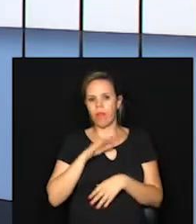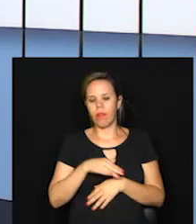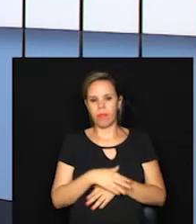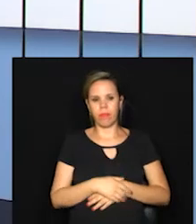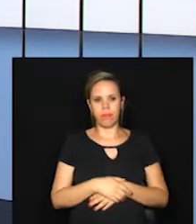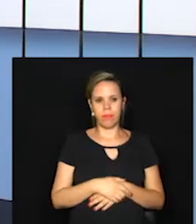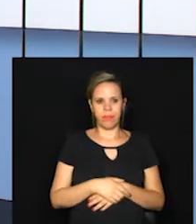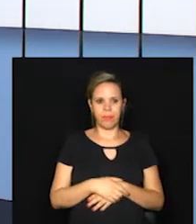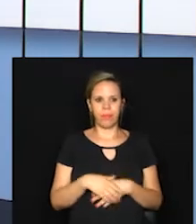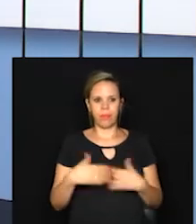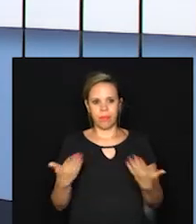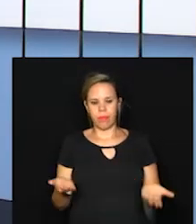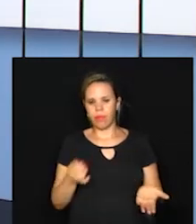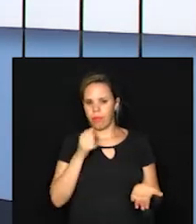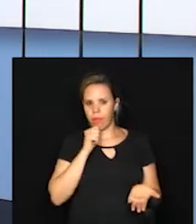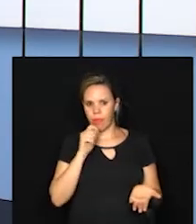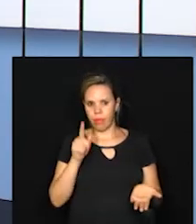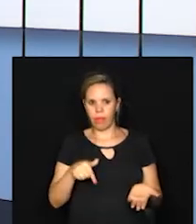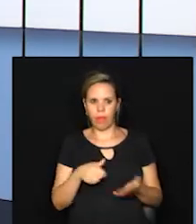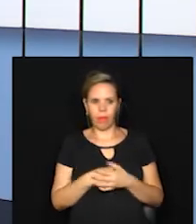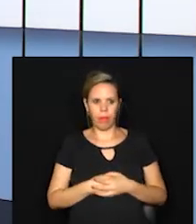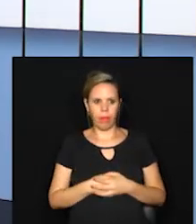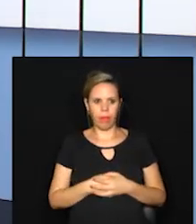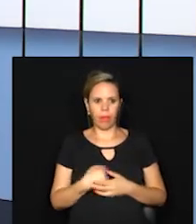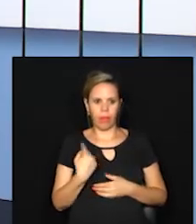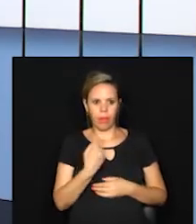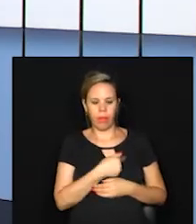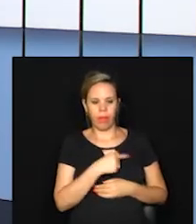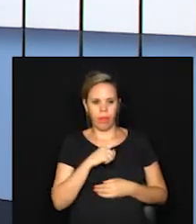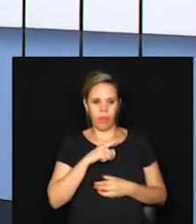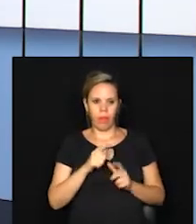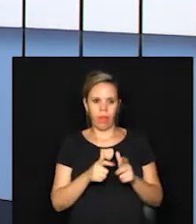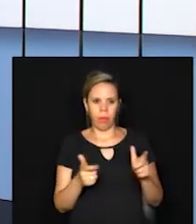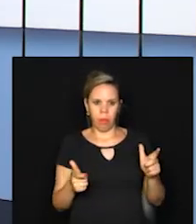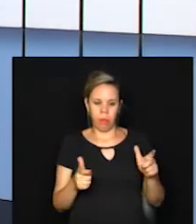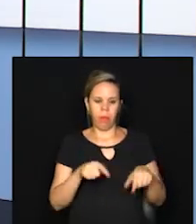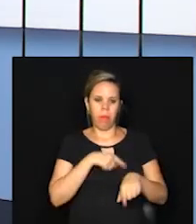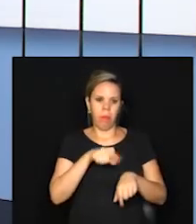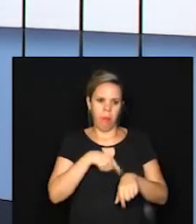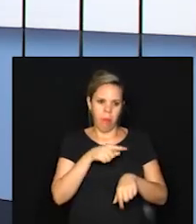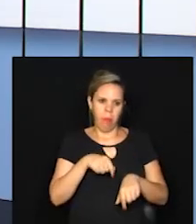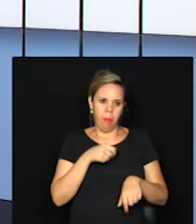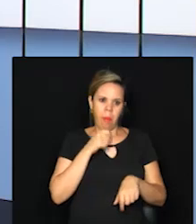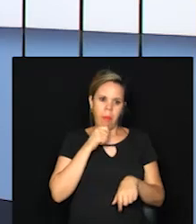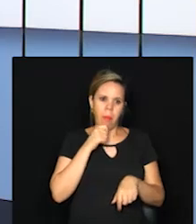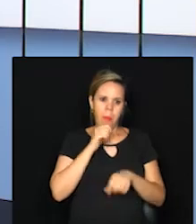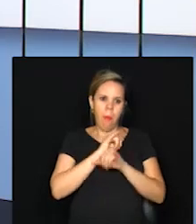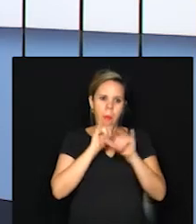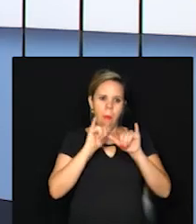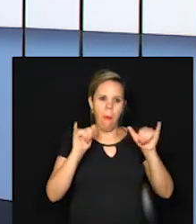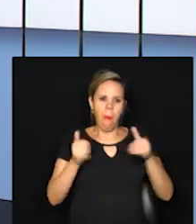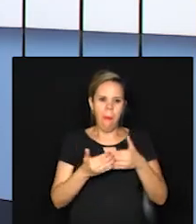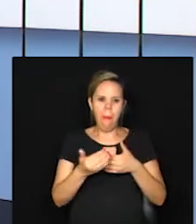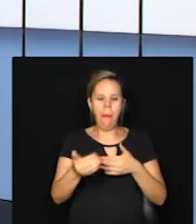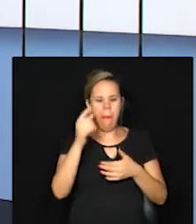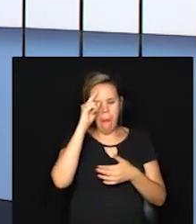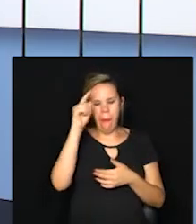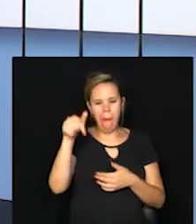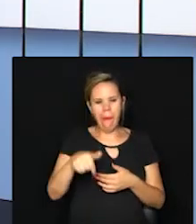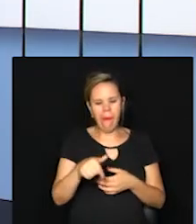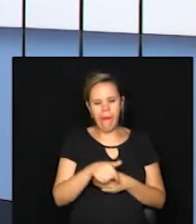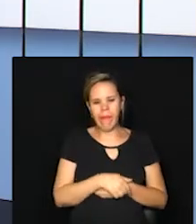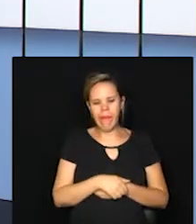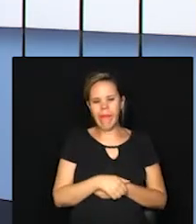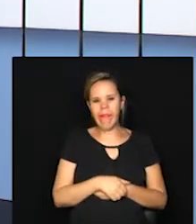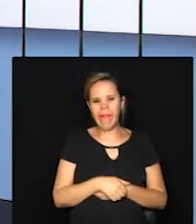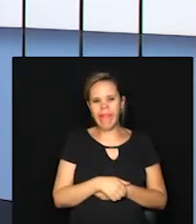tarde. Então, por enquanto, é isso. E a gente vai ter uma ampliação de horário que deve ser anunciada nos próximos dias.